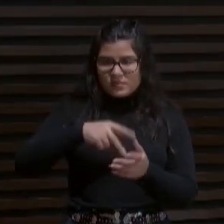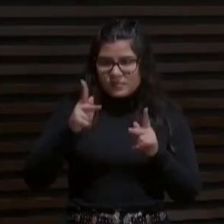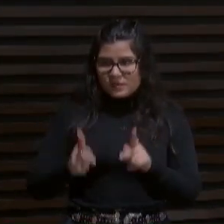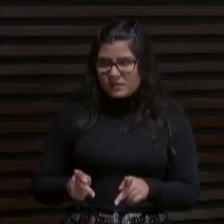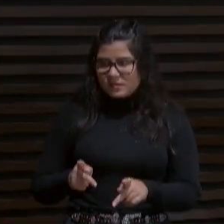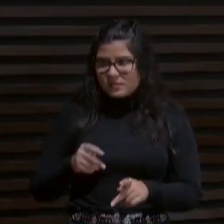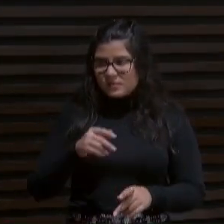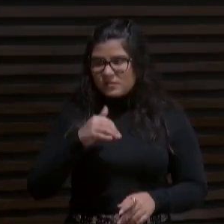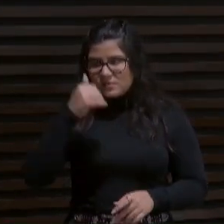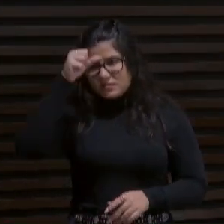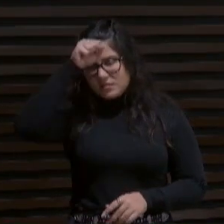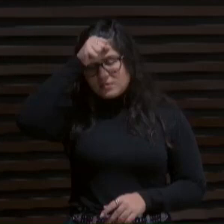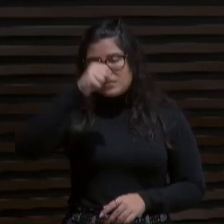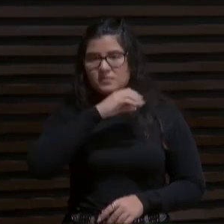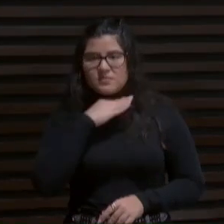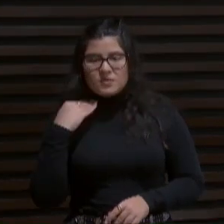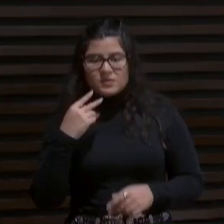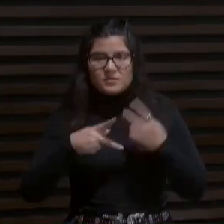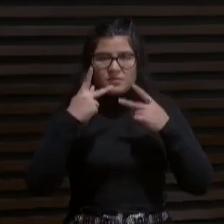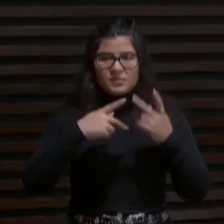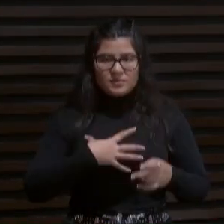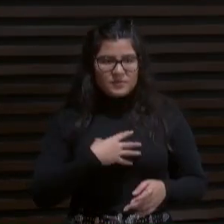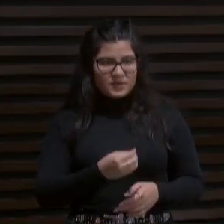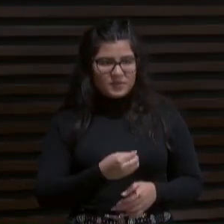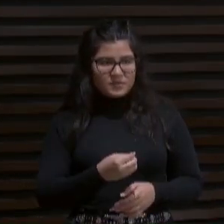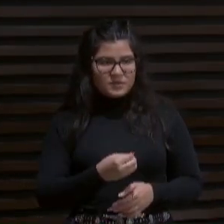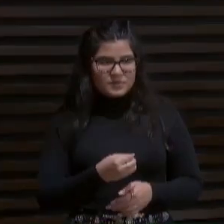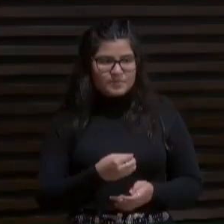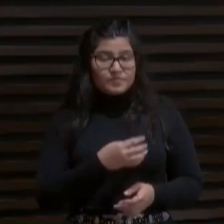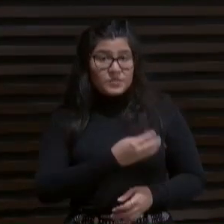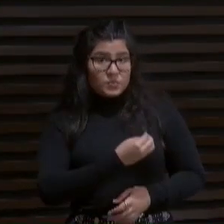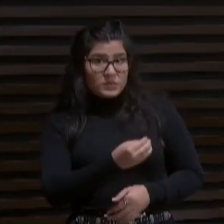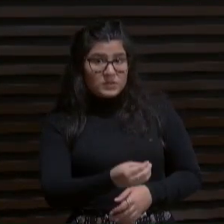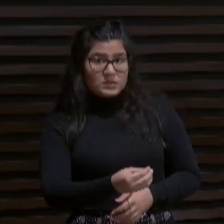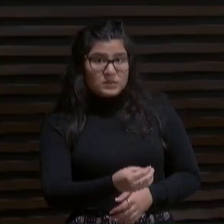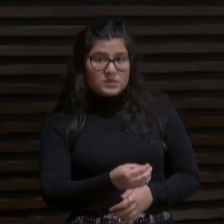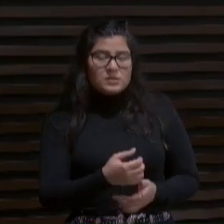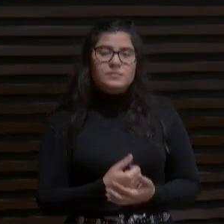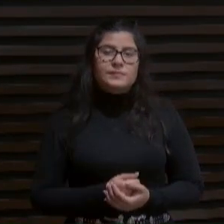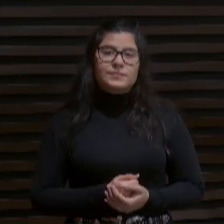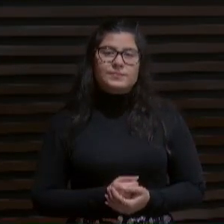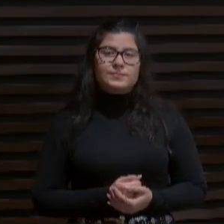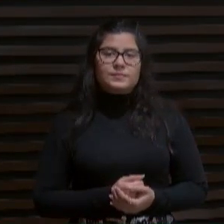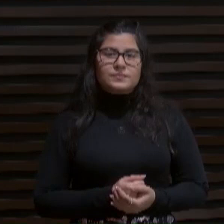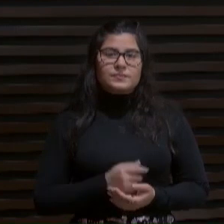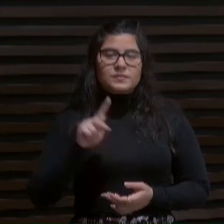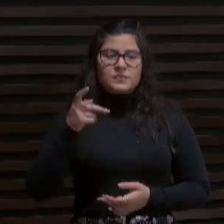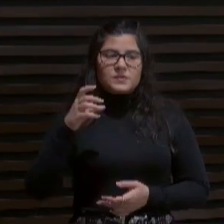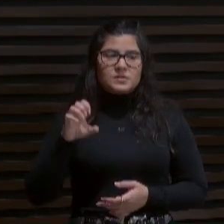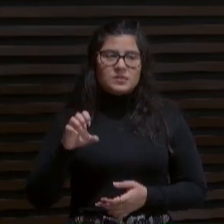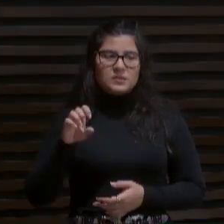aos filhos de Et. Os filhos de Et aqui são os descendentes dos hititas, que depois que terminou o império